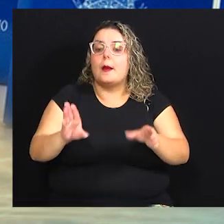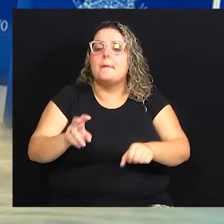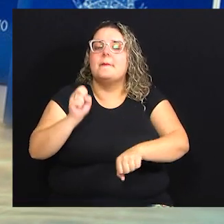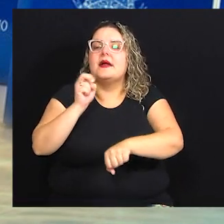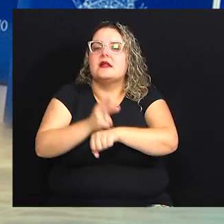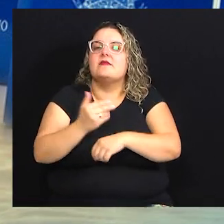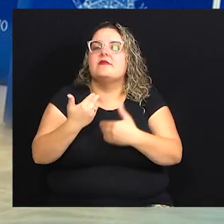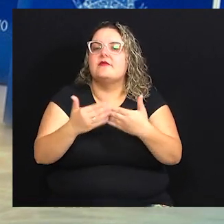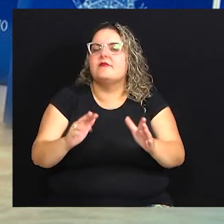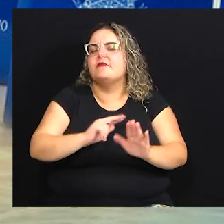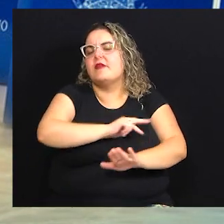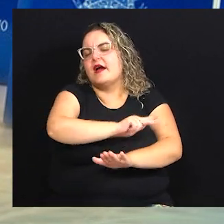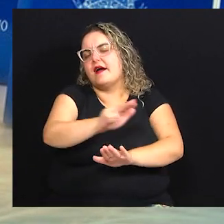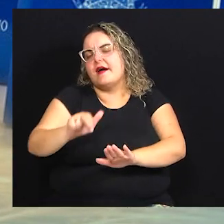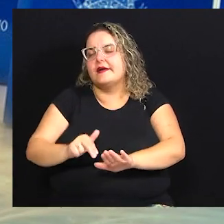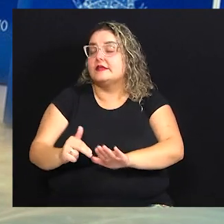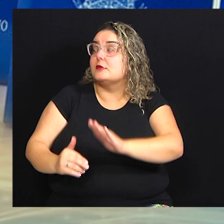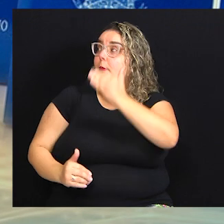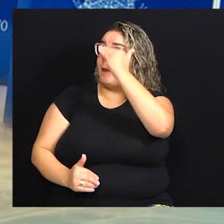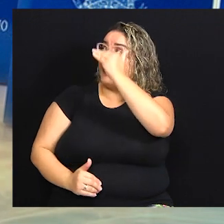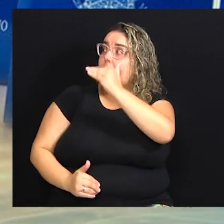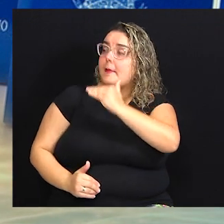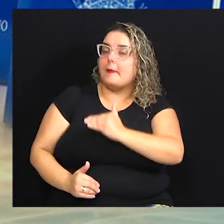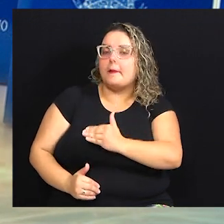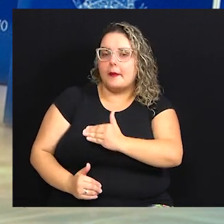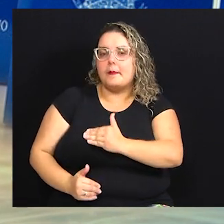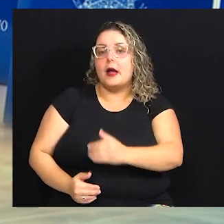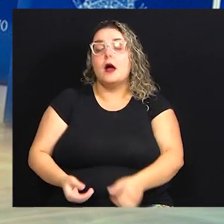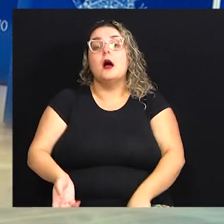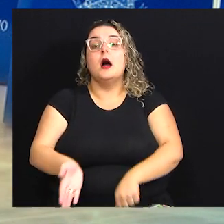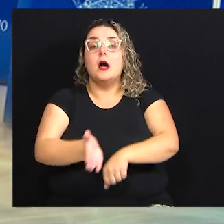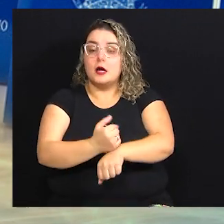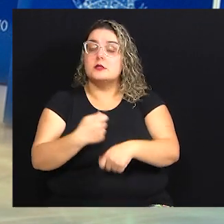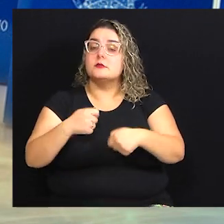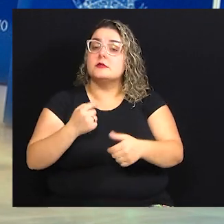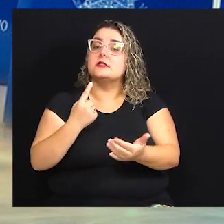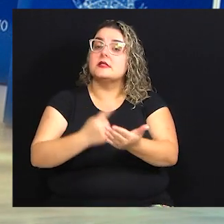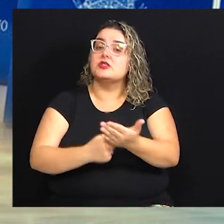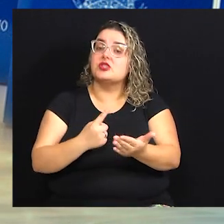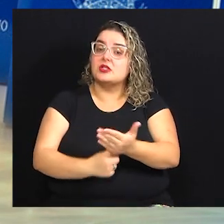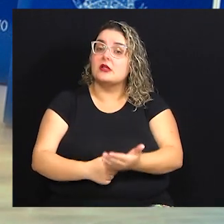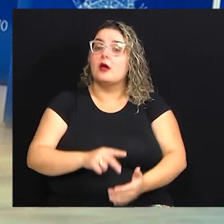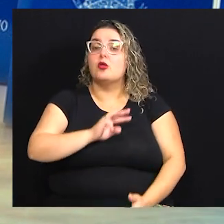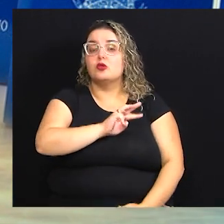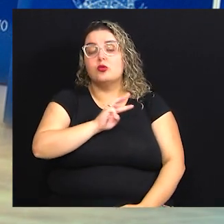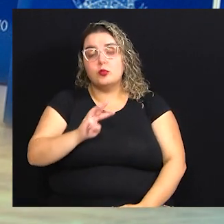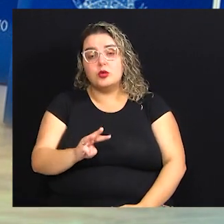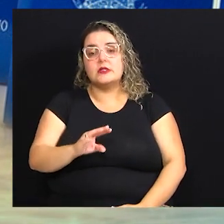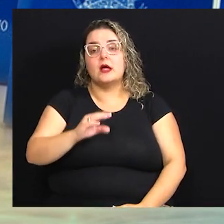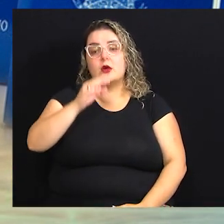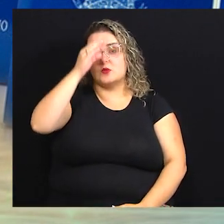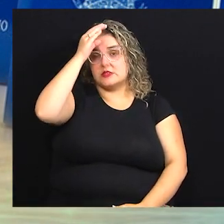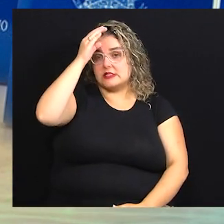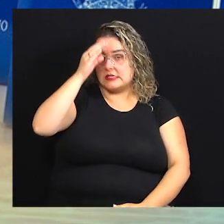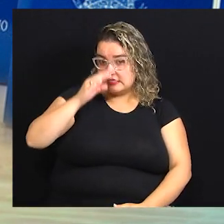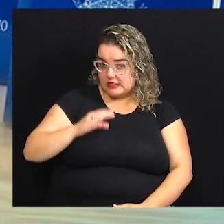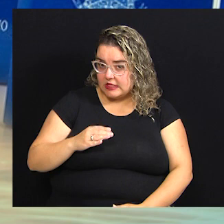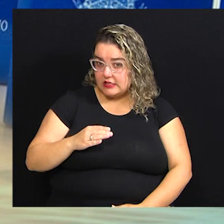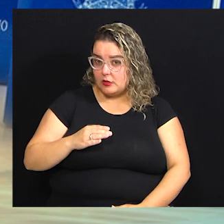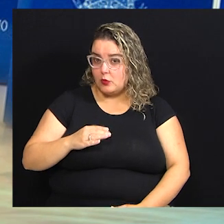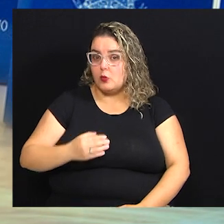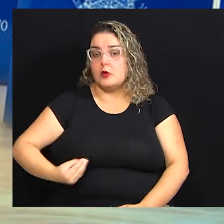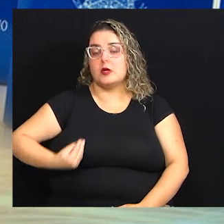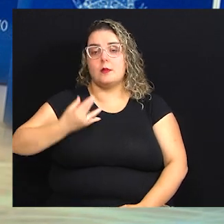vagas para açougueiro, agente de vendas de serviços, ajudante de cozinha,